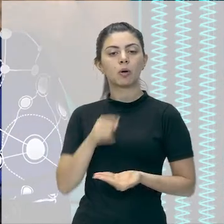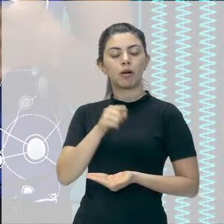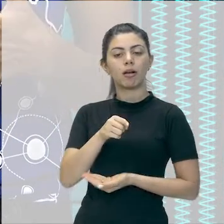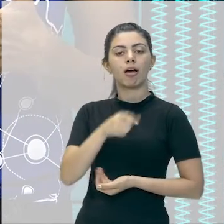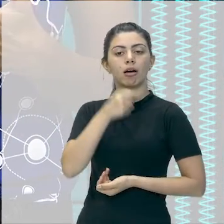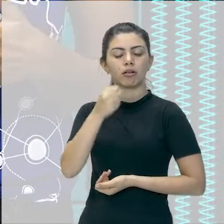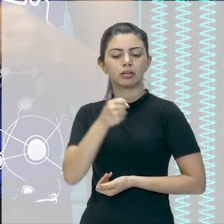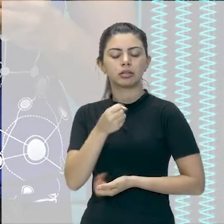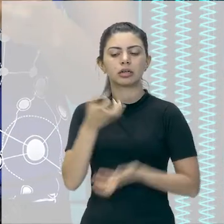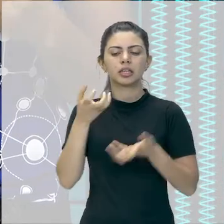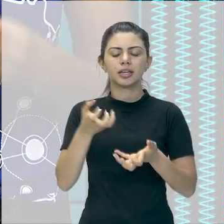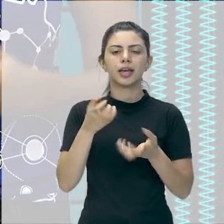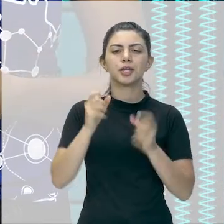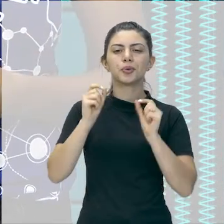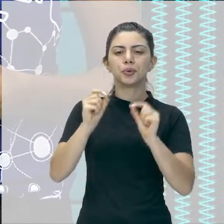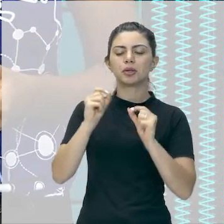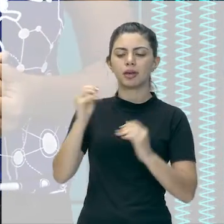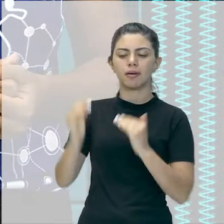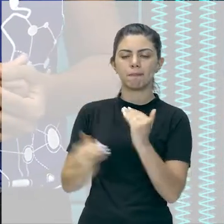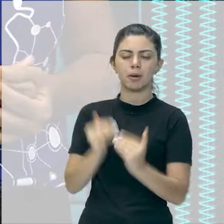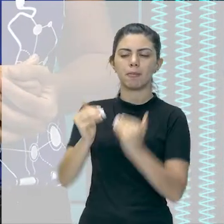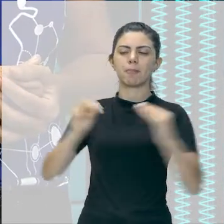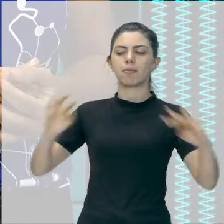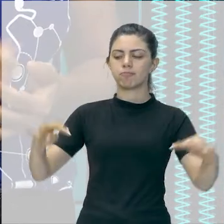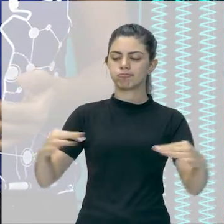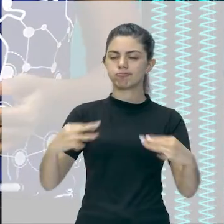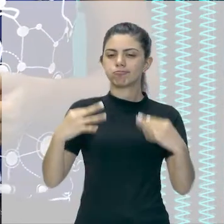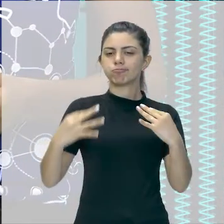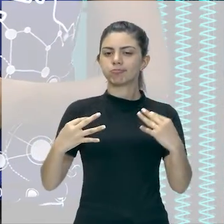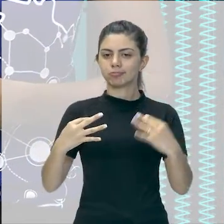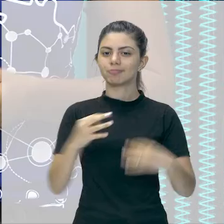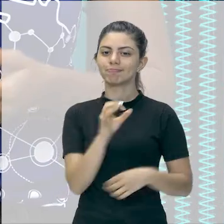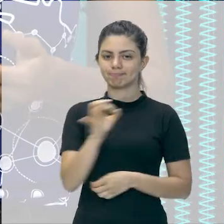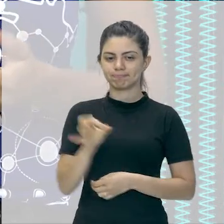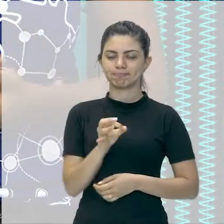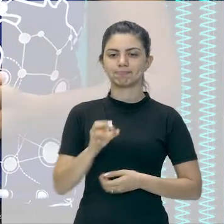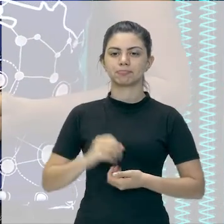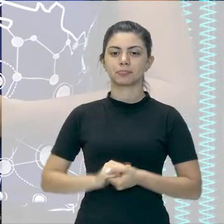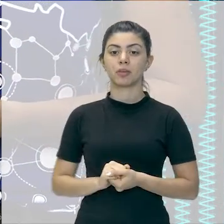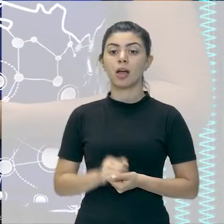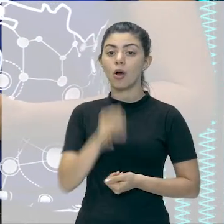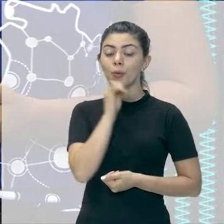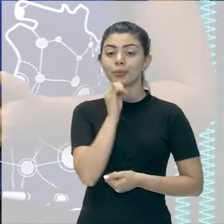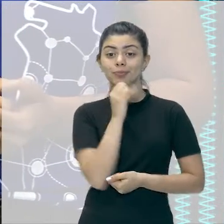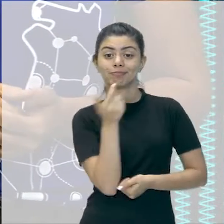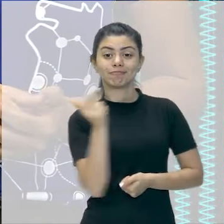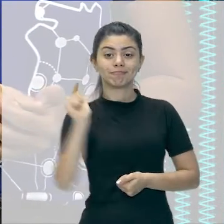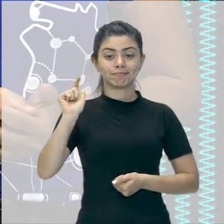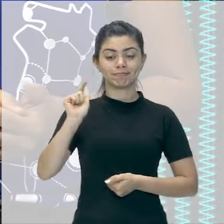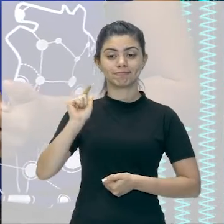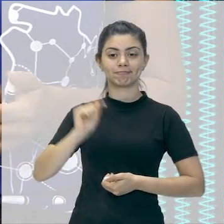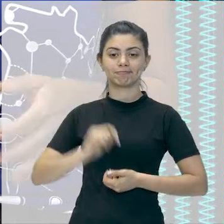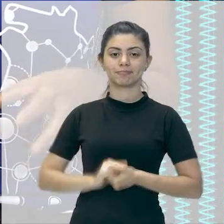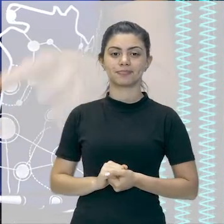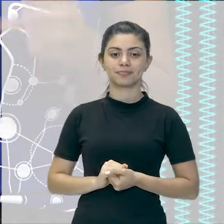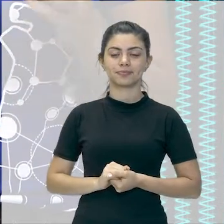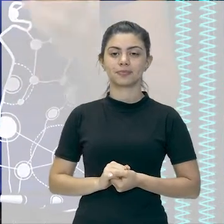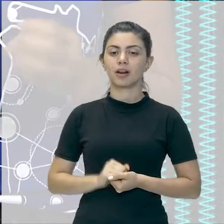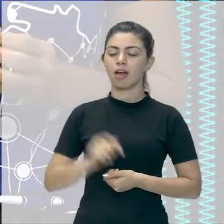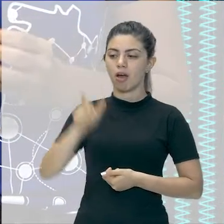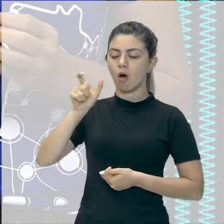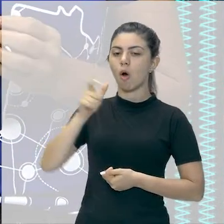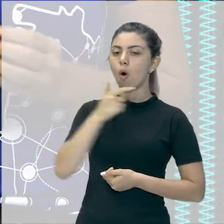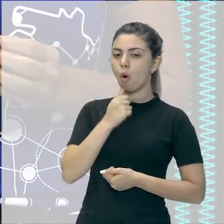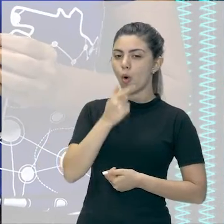pronta para uma carreira, assim, para se destacar, não é? Então, vamos ver mais um outro exemplo de um outro cantor, não é? Que também tem